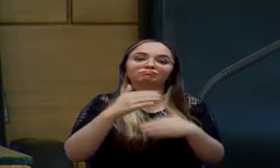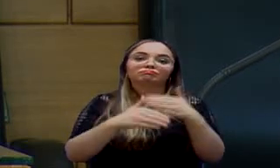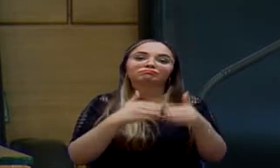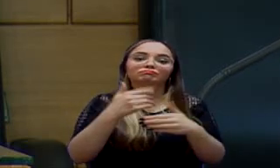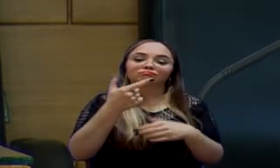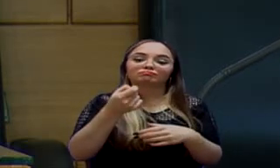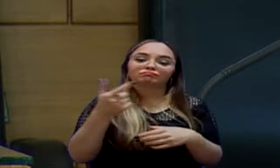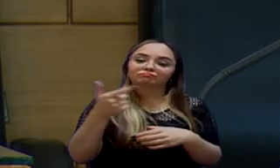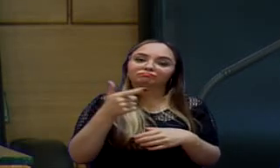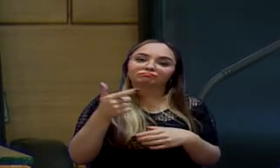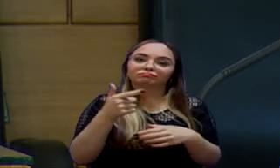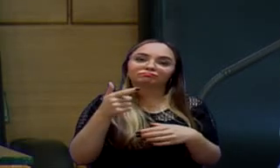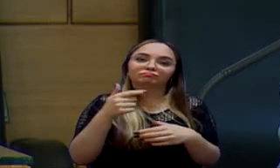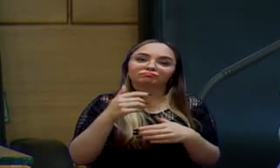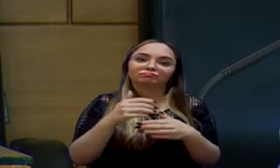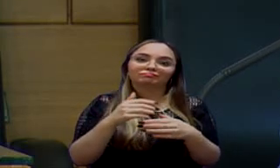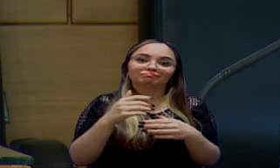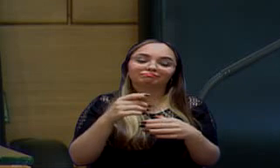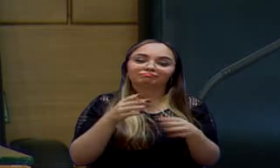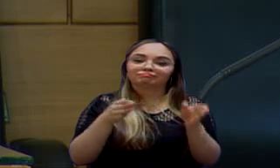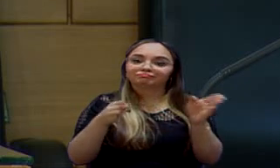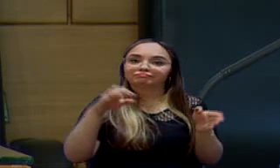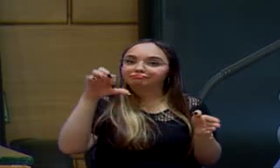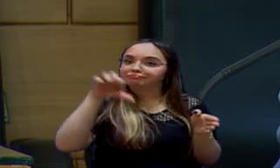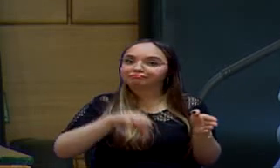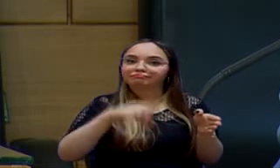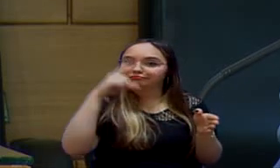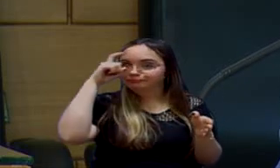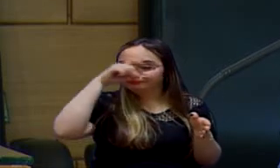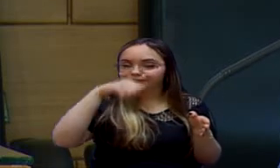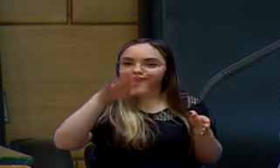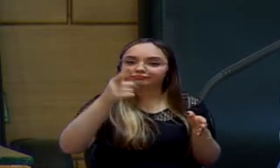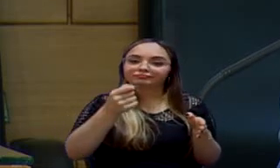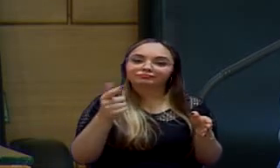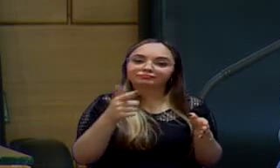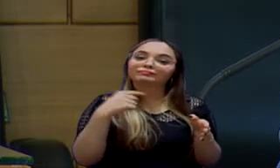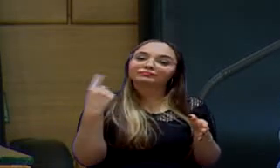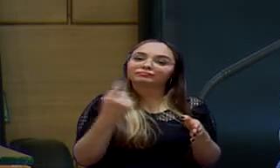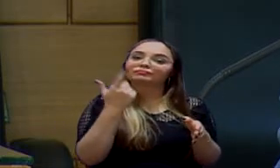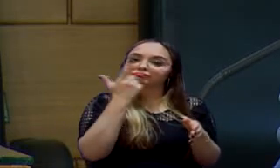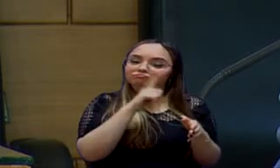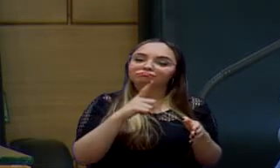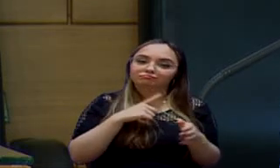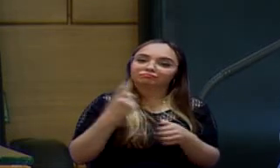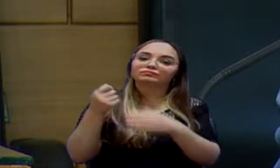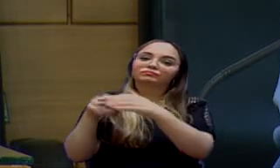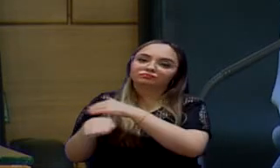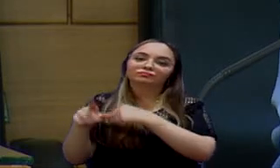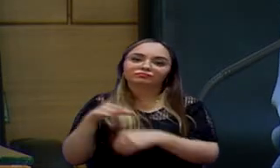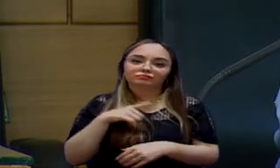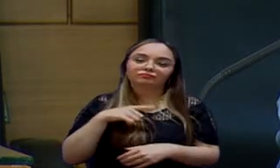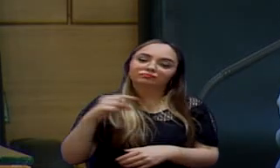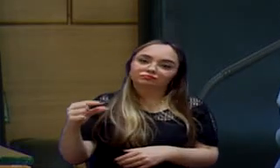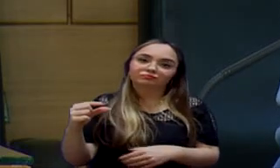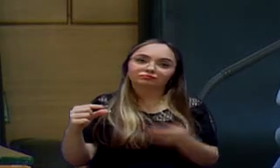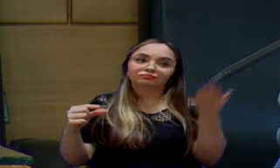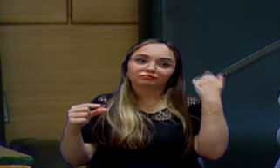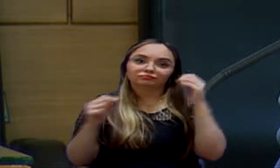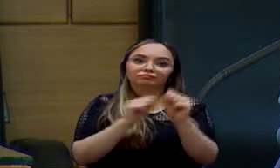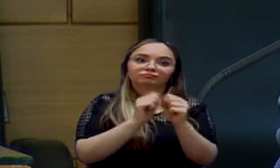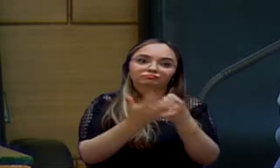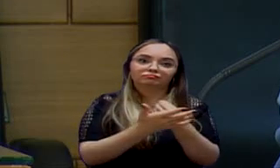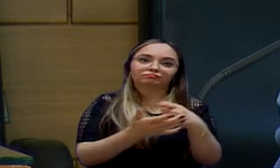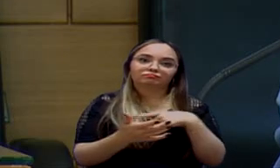exercício de 2022 que foi o ponto mais crítico né dessa conta nós ainda não tinha saldo positivo um pouquinho na verdade que antes